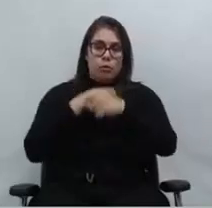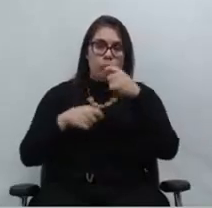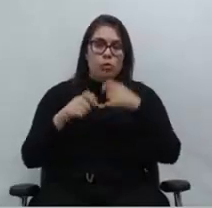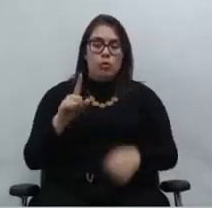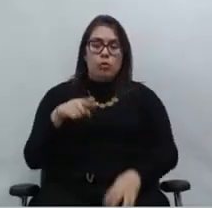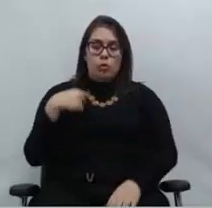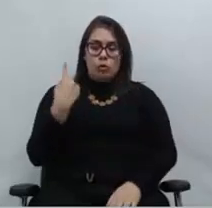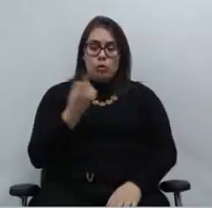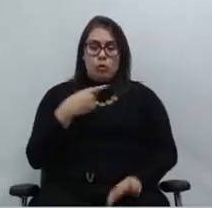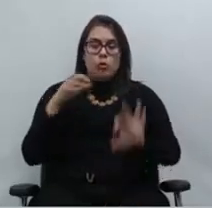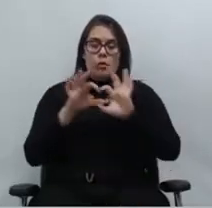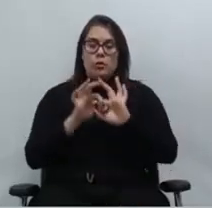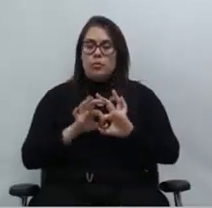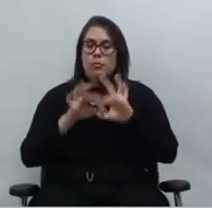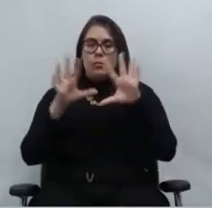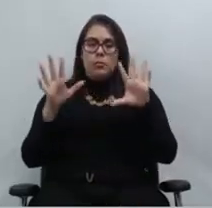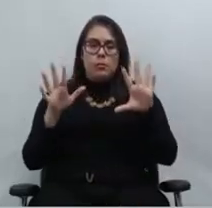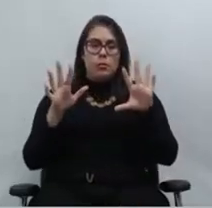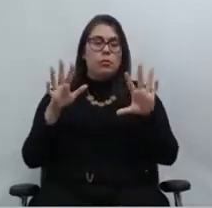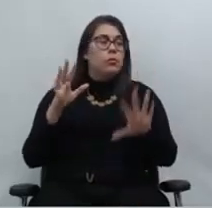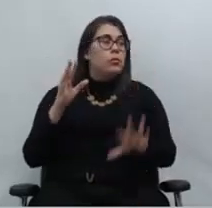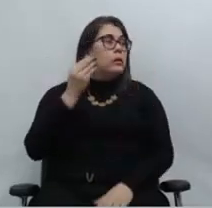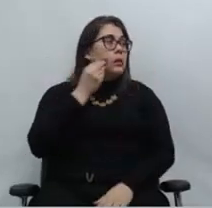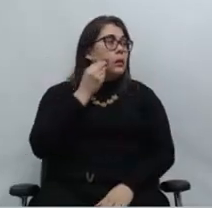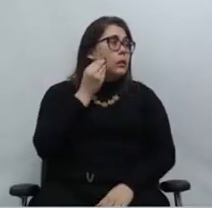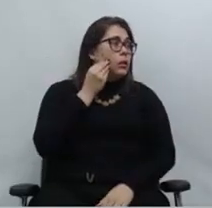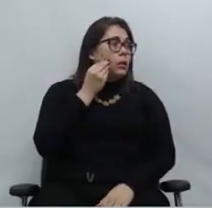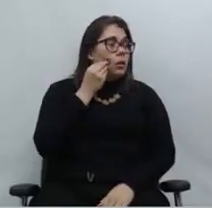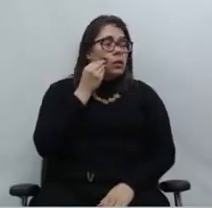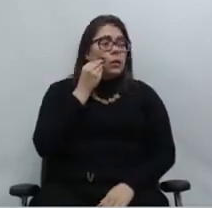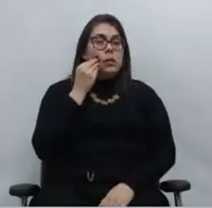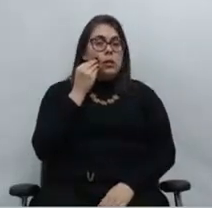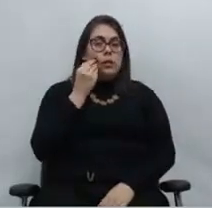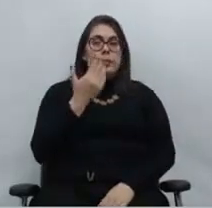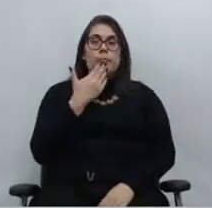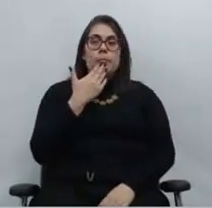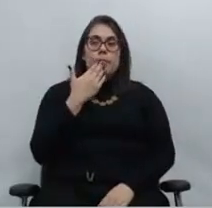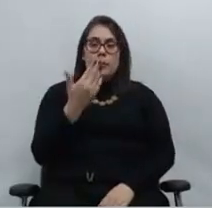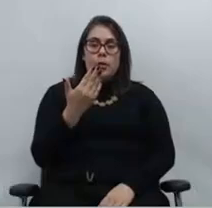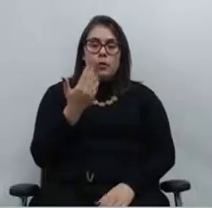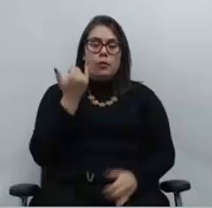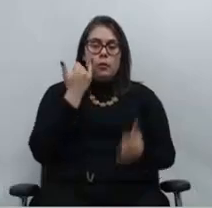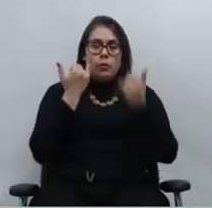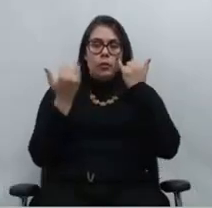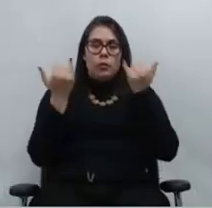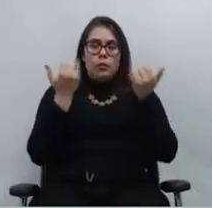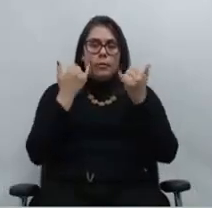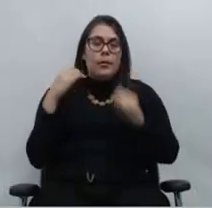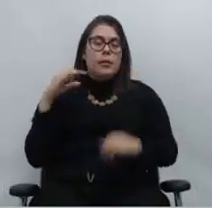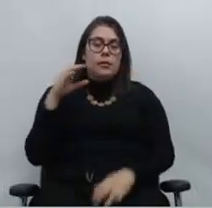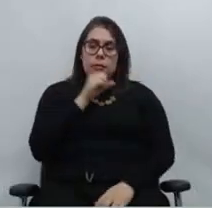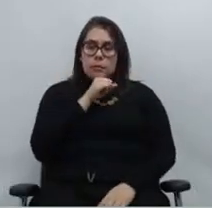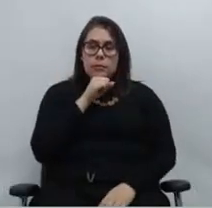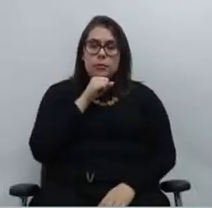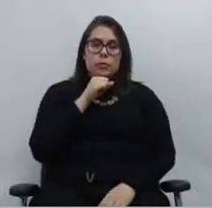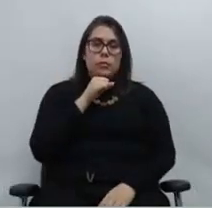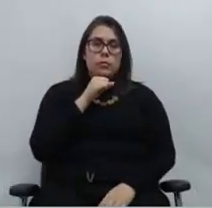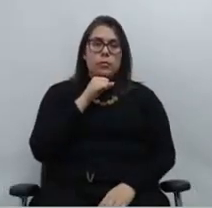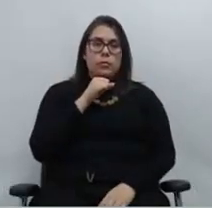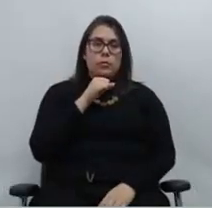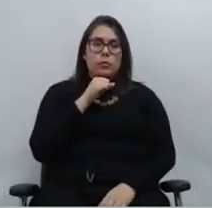absolutamente à disposição desse colegiado. Nós tentamos endereçar os pedidos de informações da forma mais pronta possível, o que recebemos